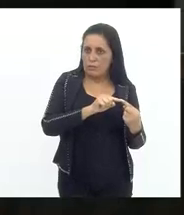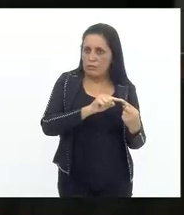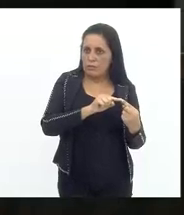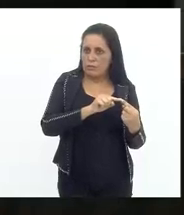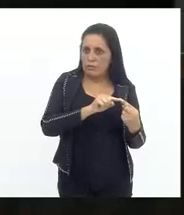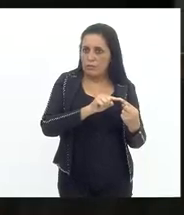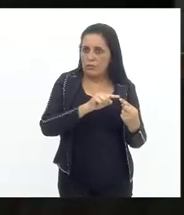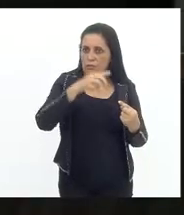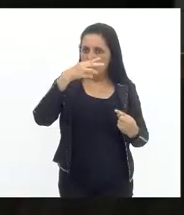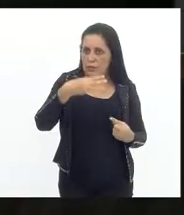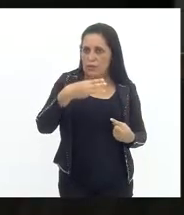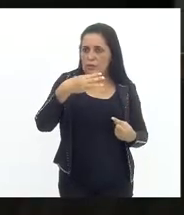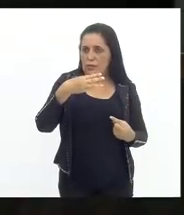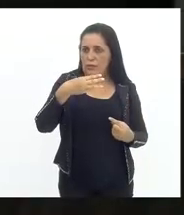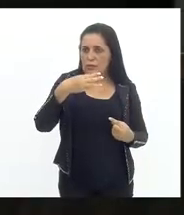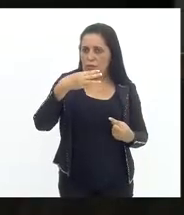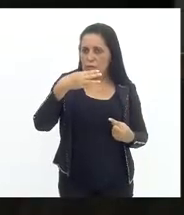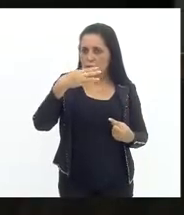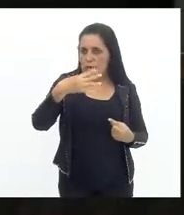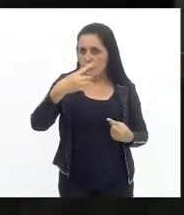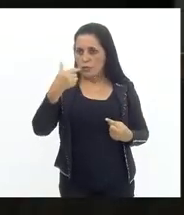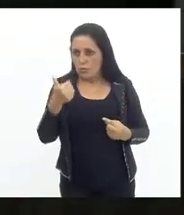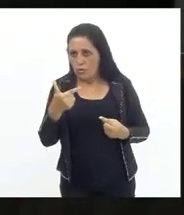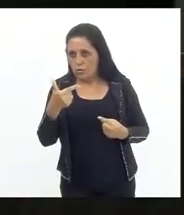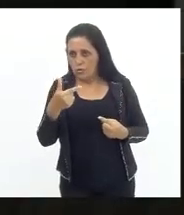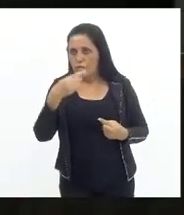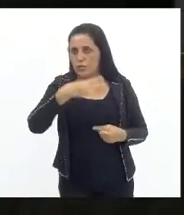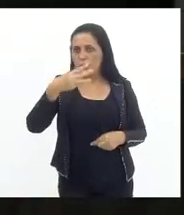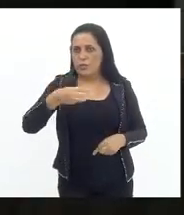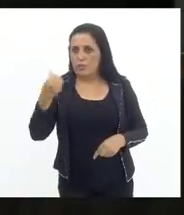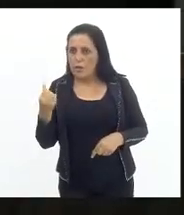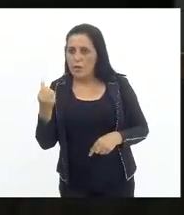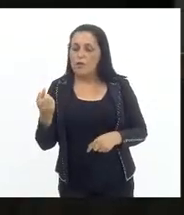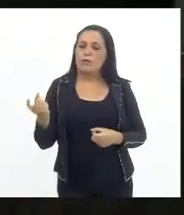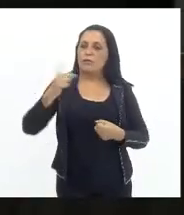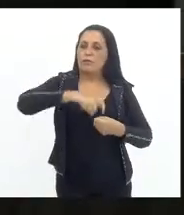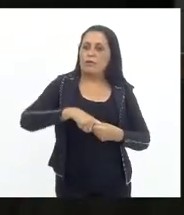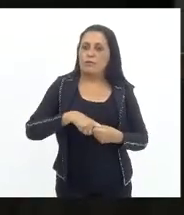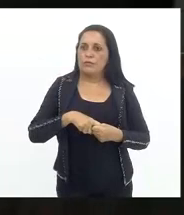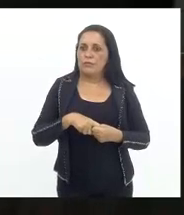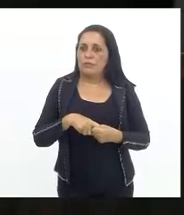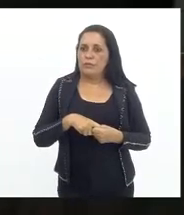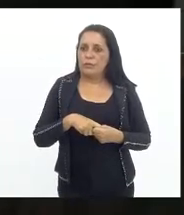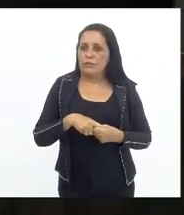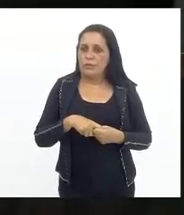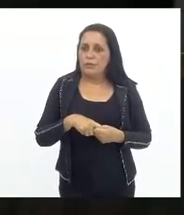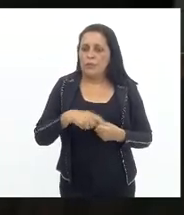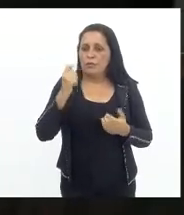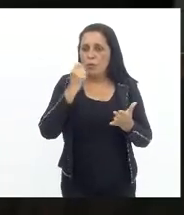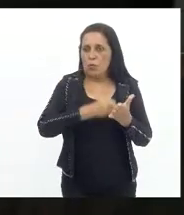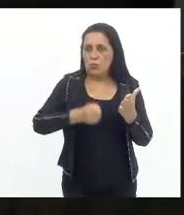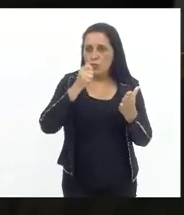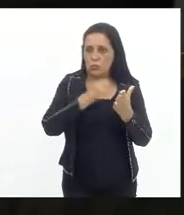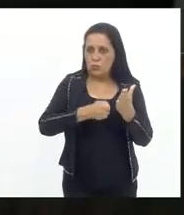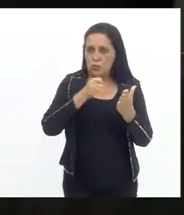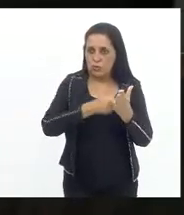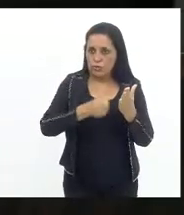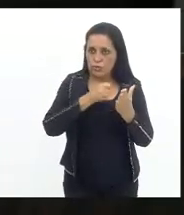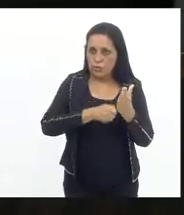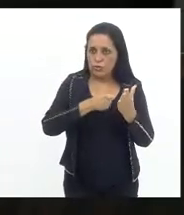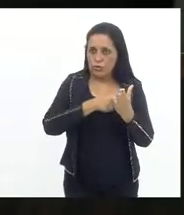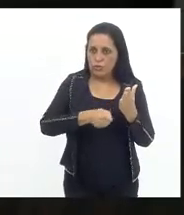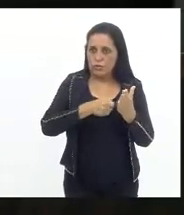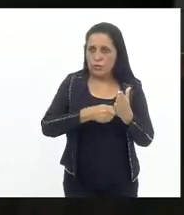número 342, como 336, retornam ao autor, aos autores